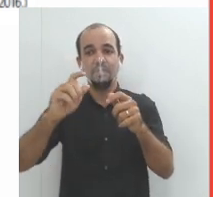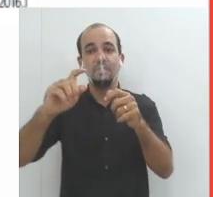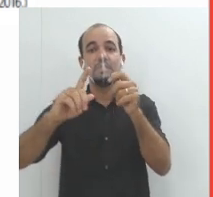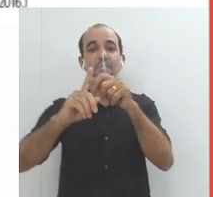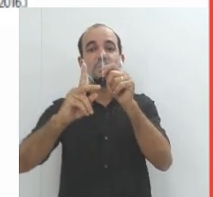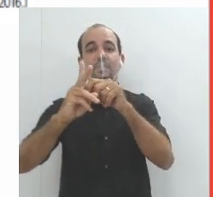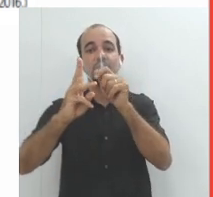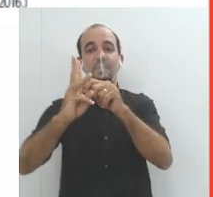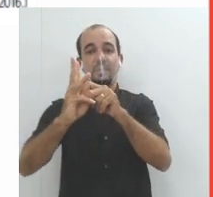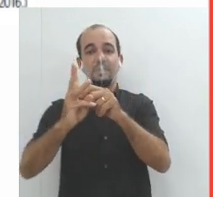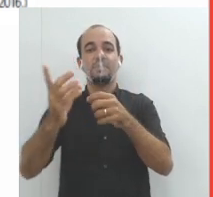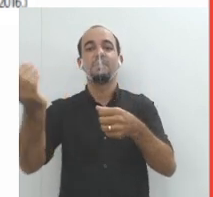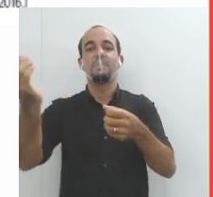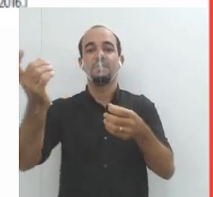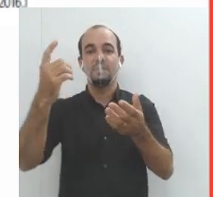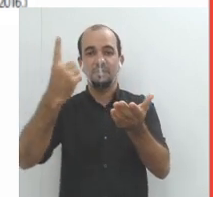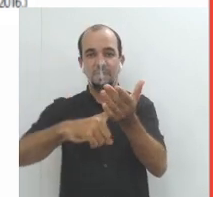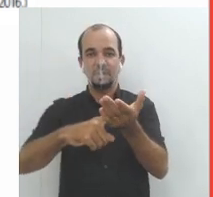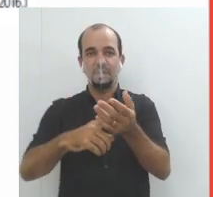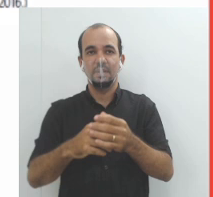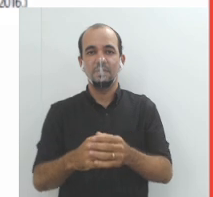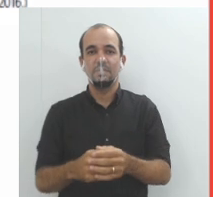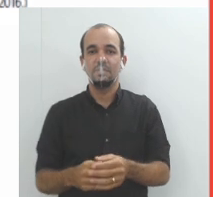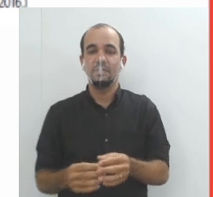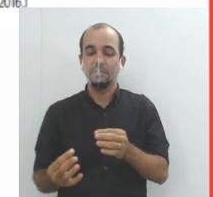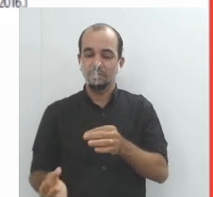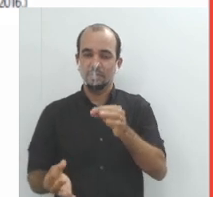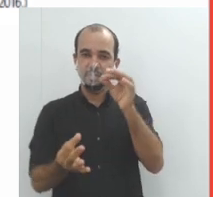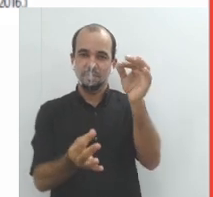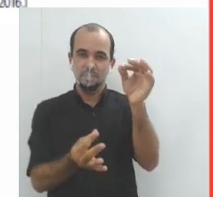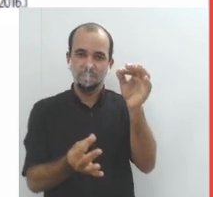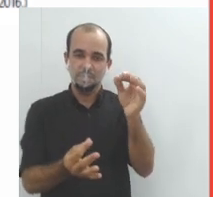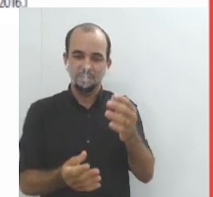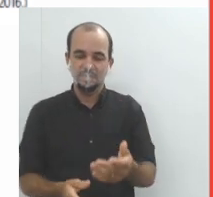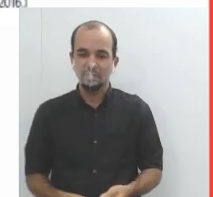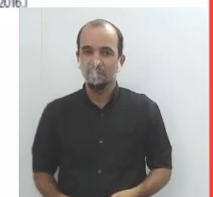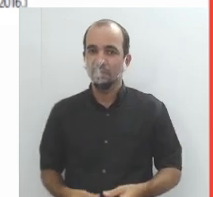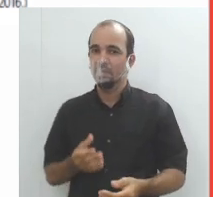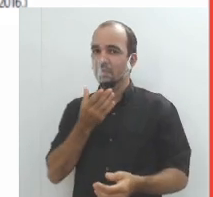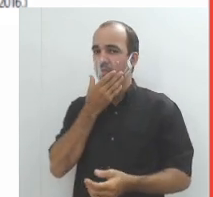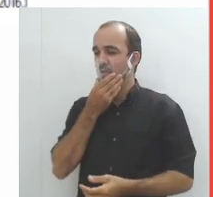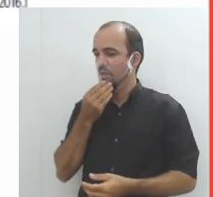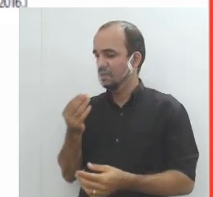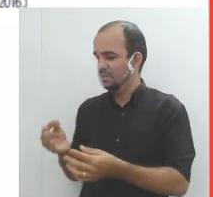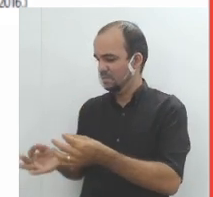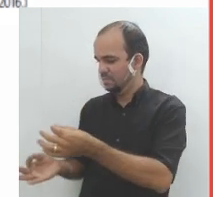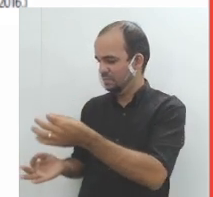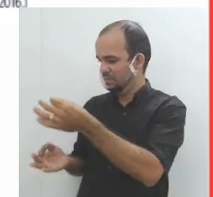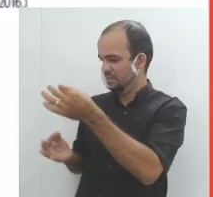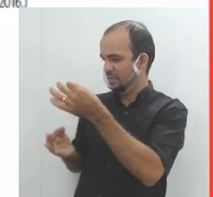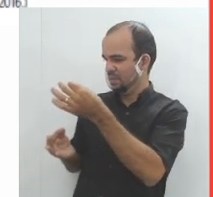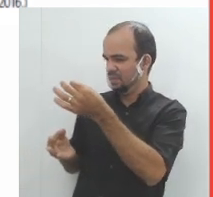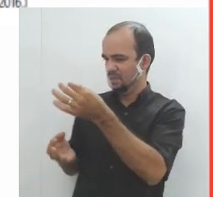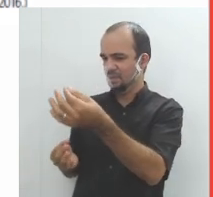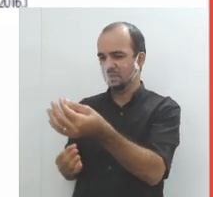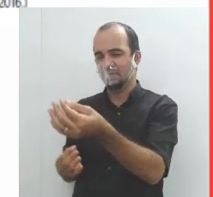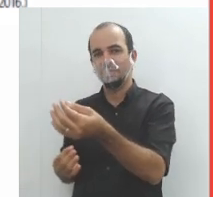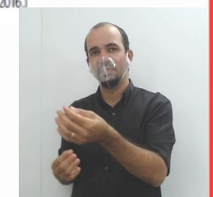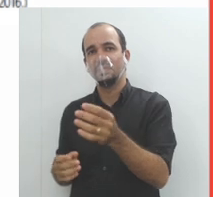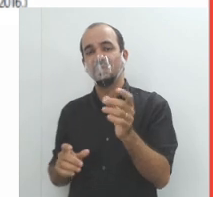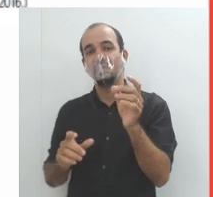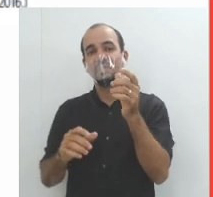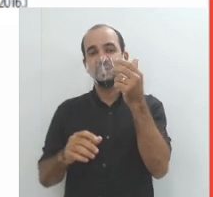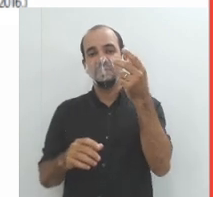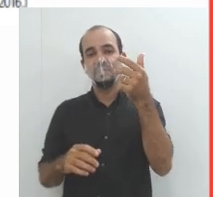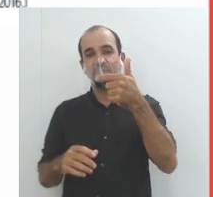papel, né, para o paciente. E aí ele estende a mão no segundo quadrinho para receber o papel e